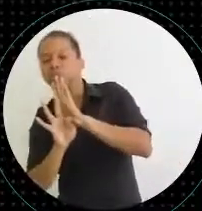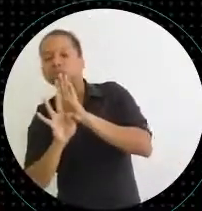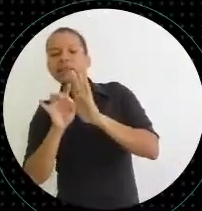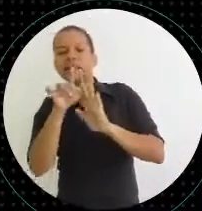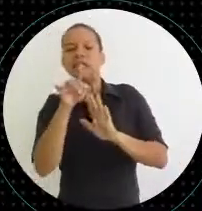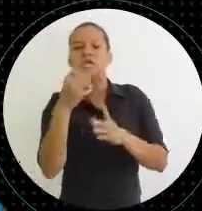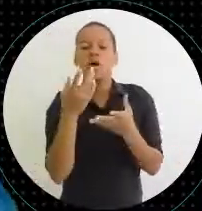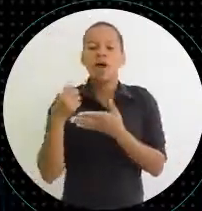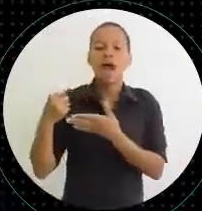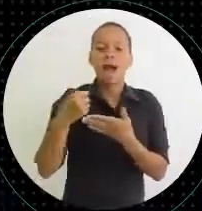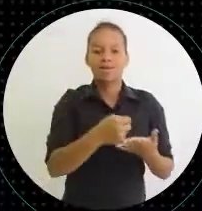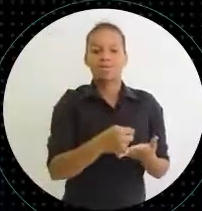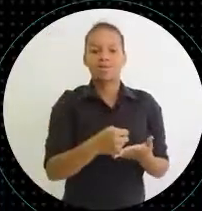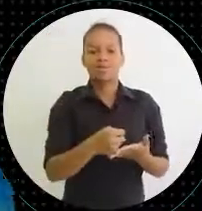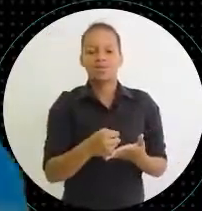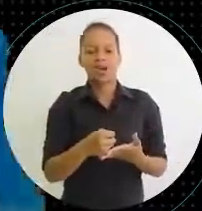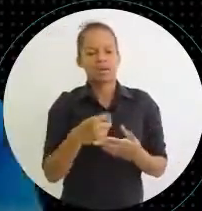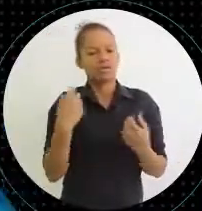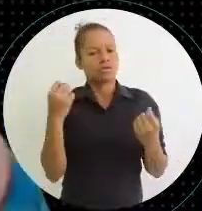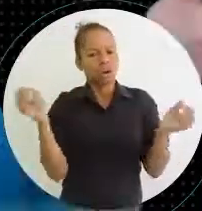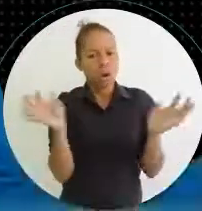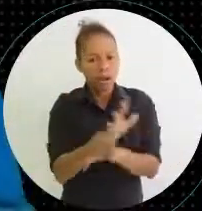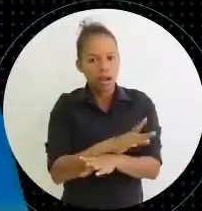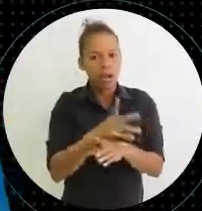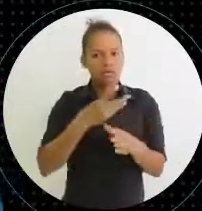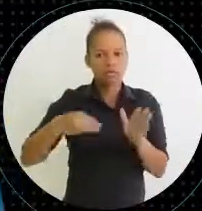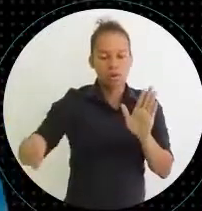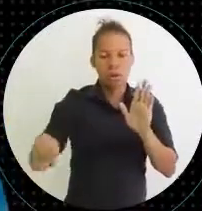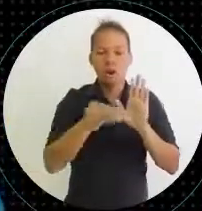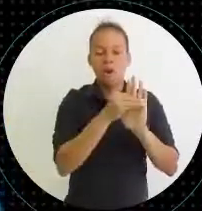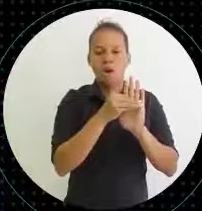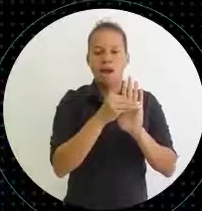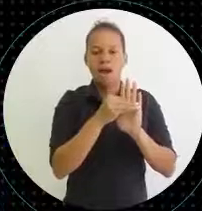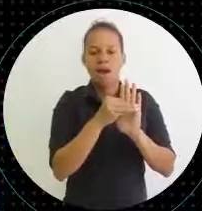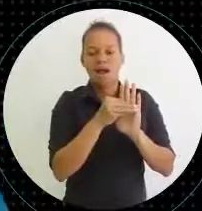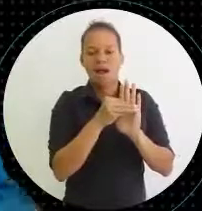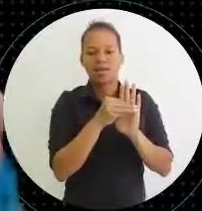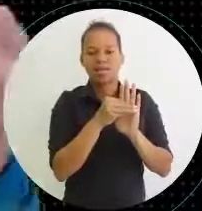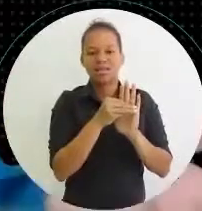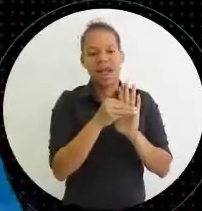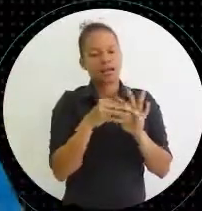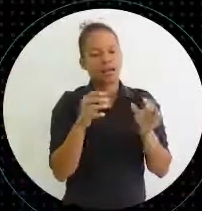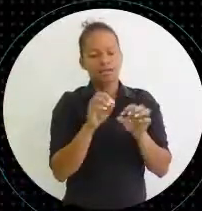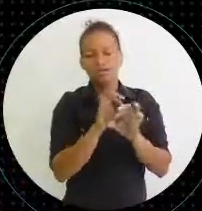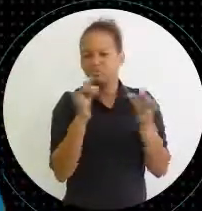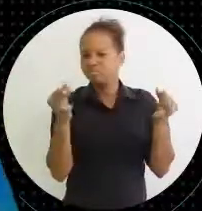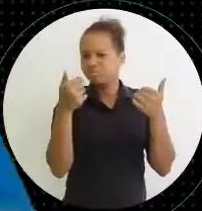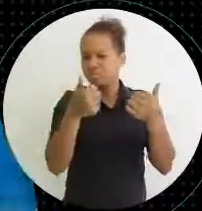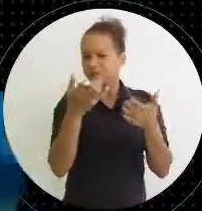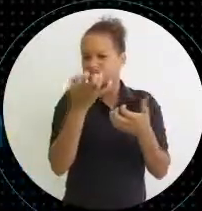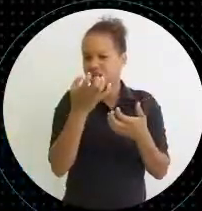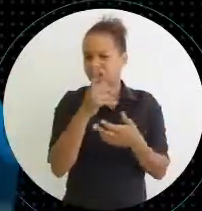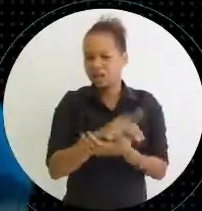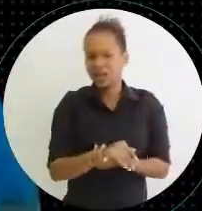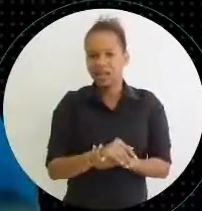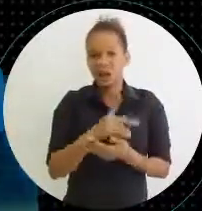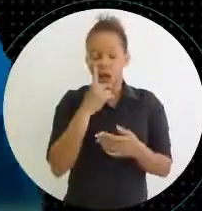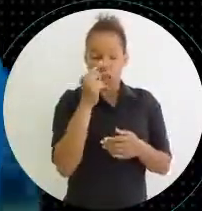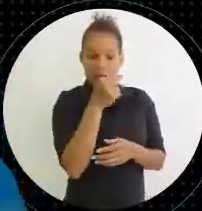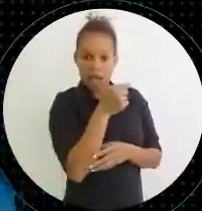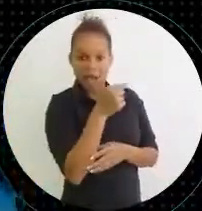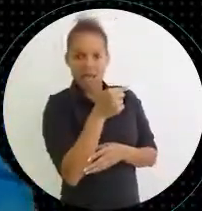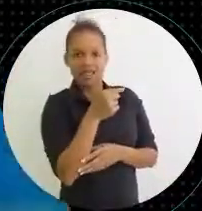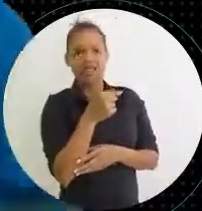para essa ajuda que ele te dá, é o código pronto que você coloca e tá feito o que você queria, aquele